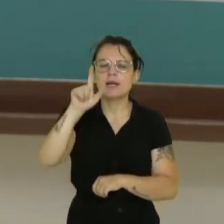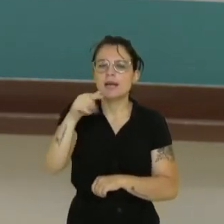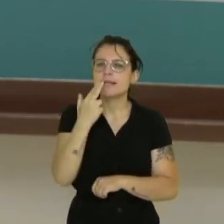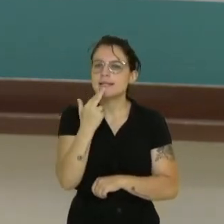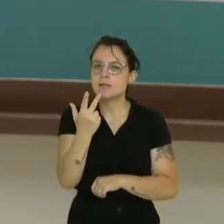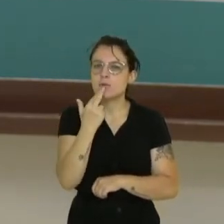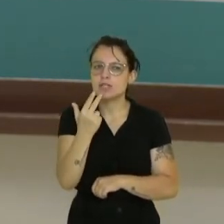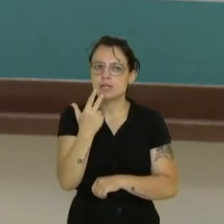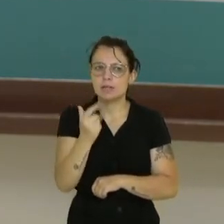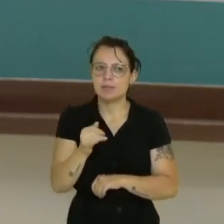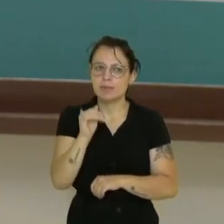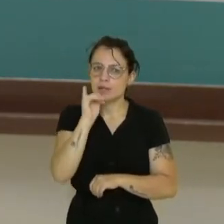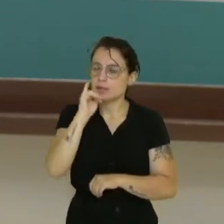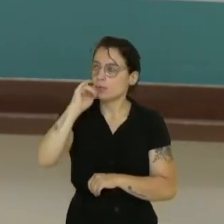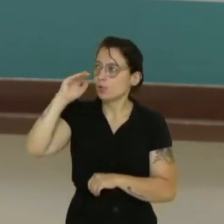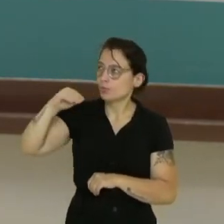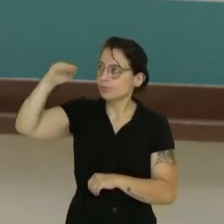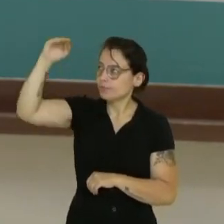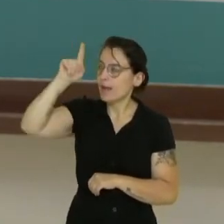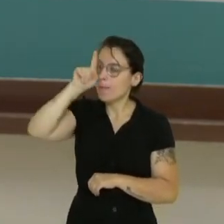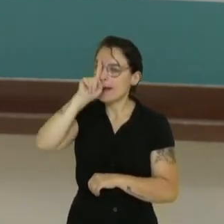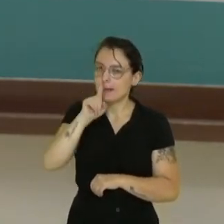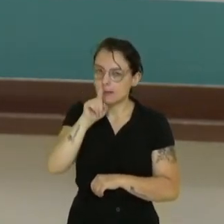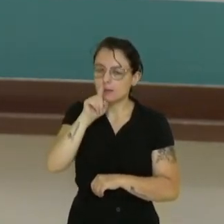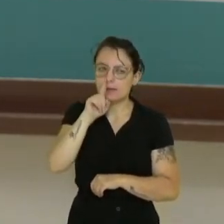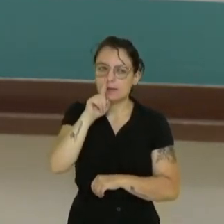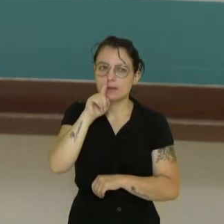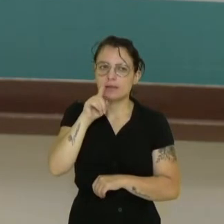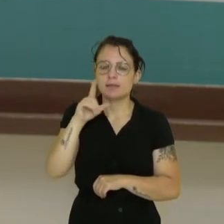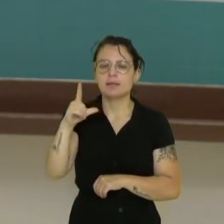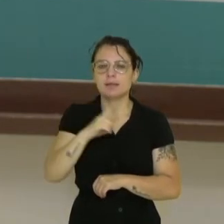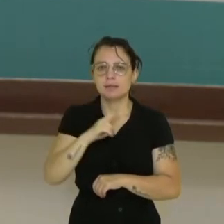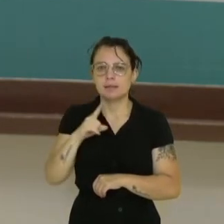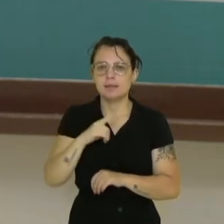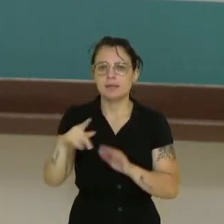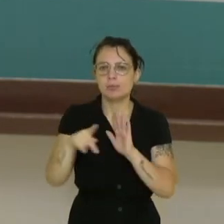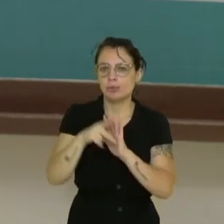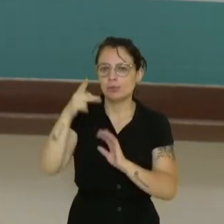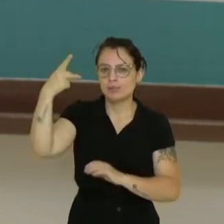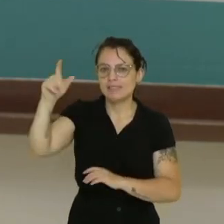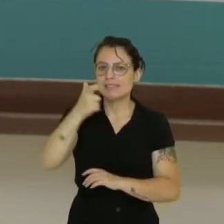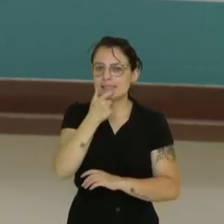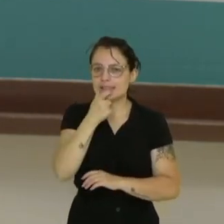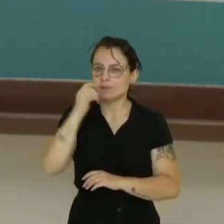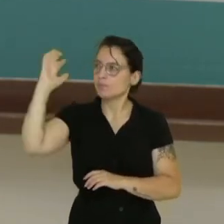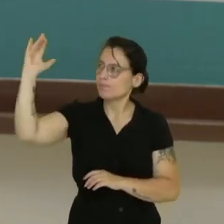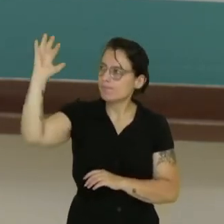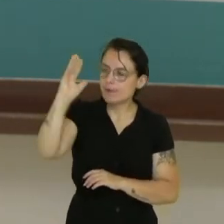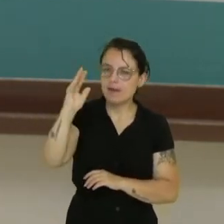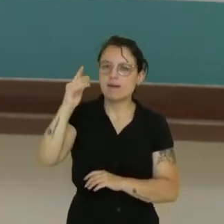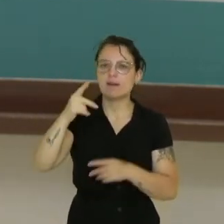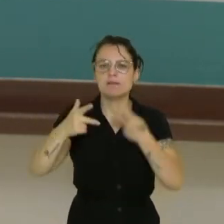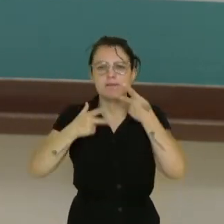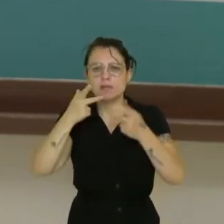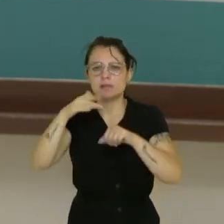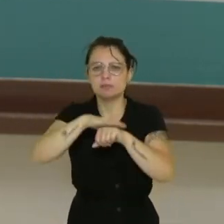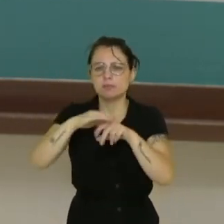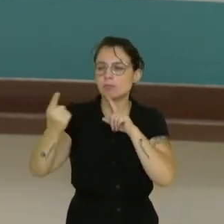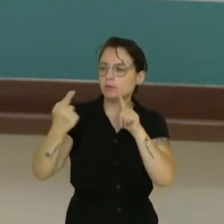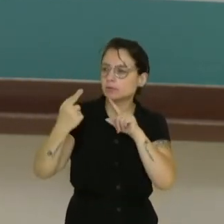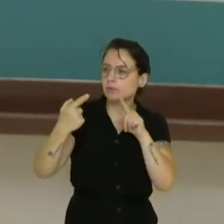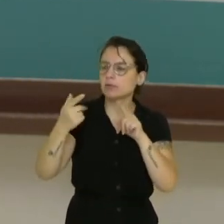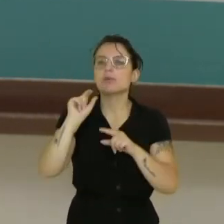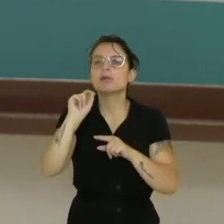linguística mesmo. Enquanto Canadá e Estados Unidos foram amplamente colonizados pela Inglaterra e falam inglês, que é um